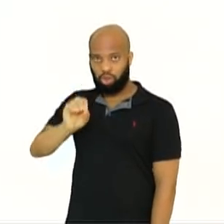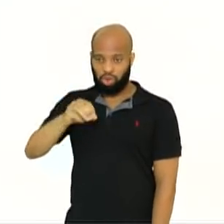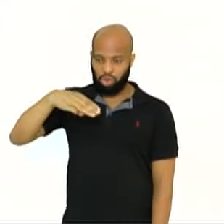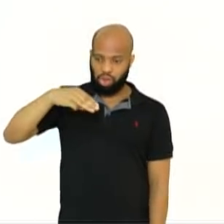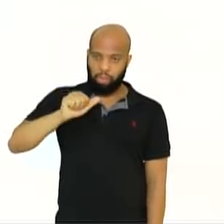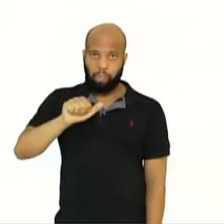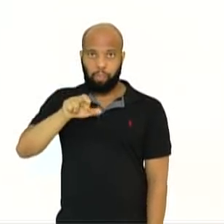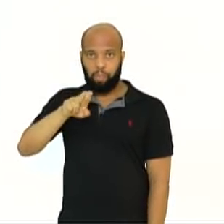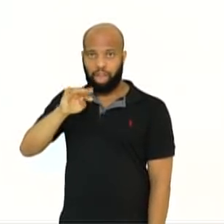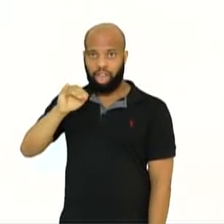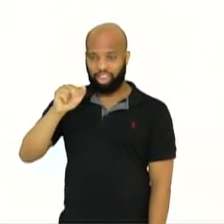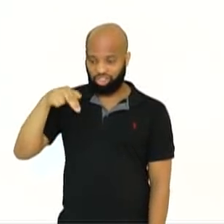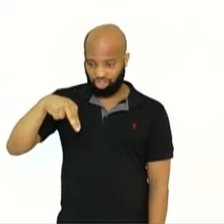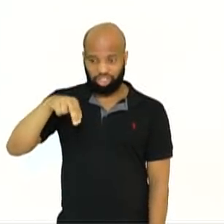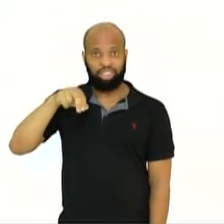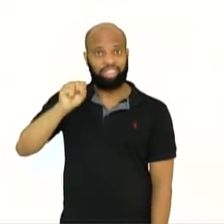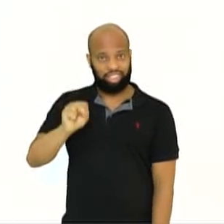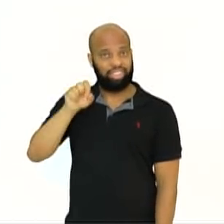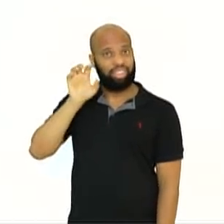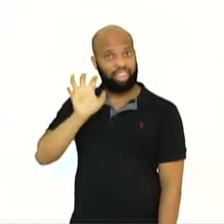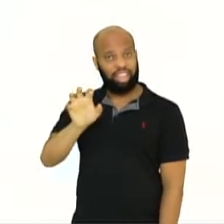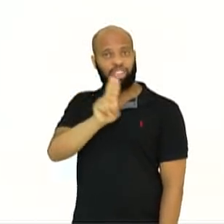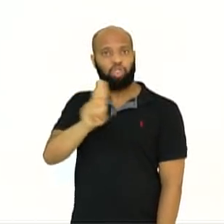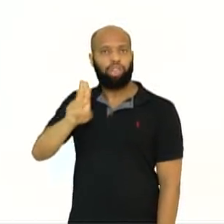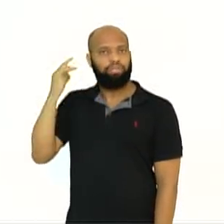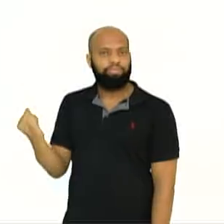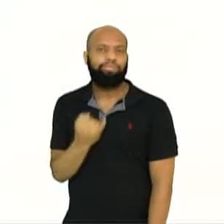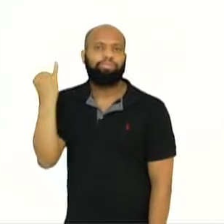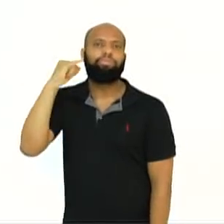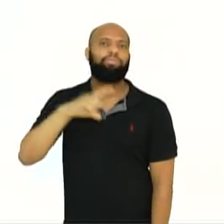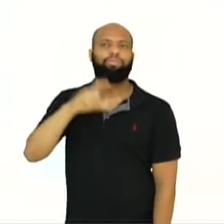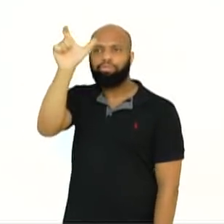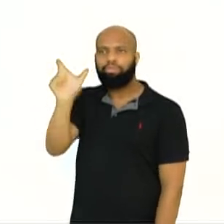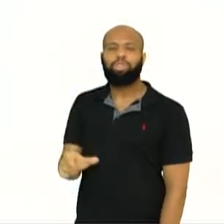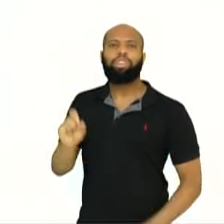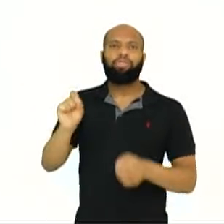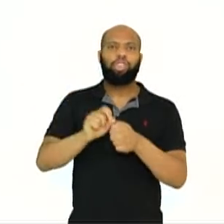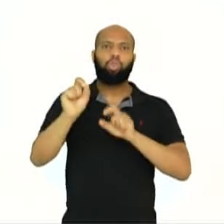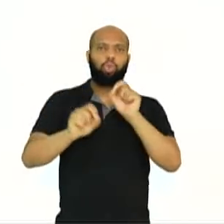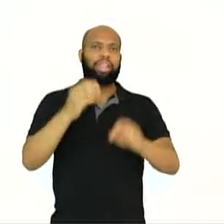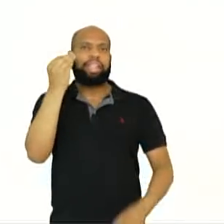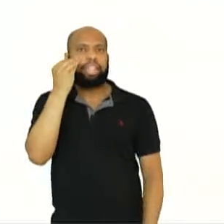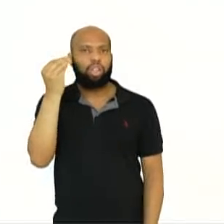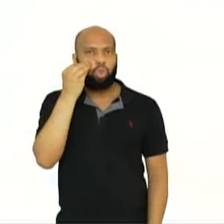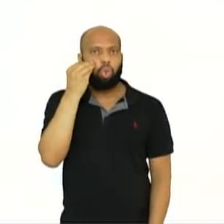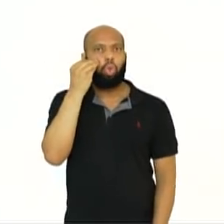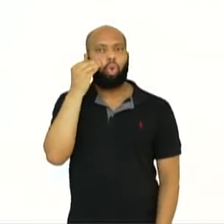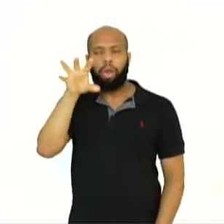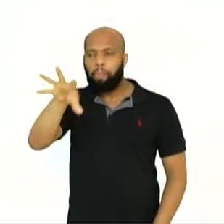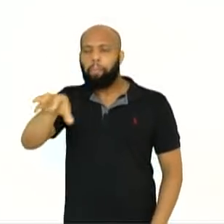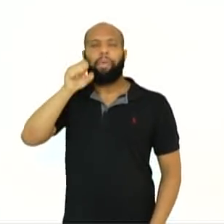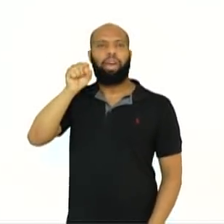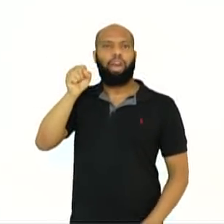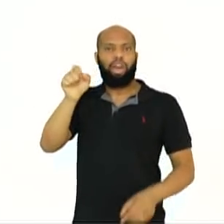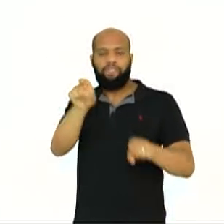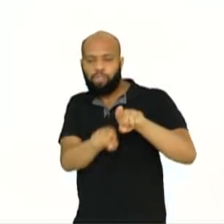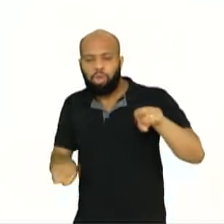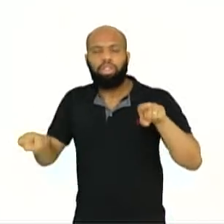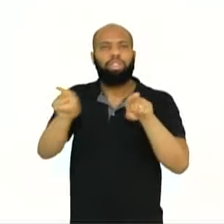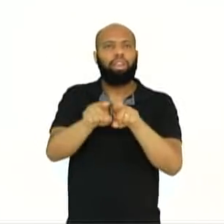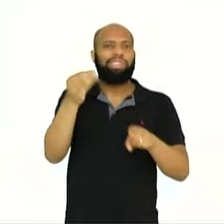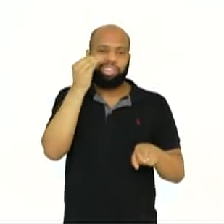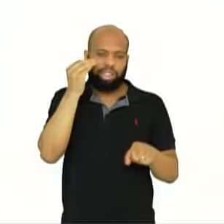Piraquara. O seu nome é relacionado a essa pessoa muito importante que fez um trabalho de tentar resgatar e buscar uma